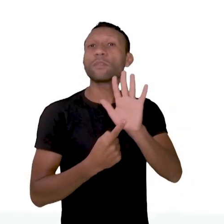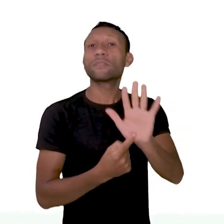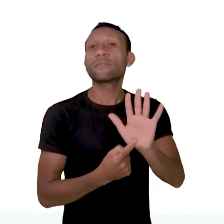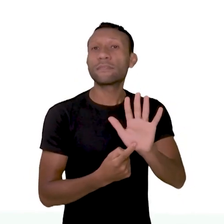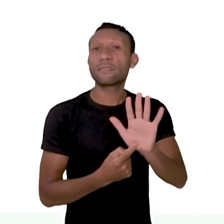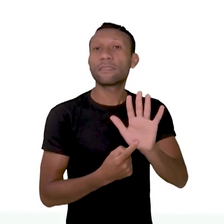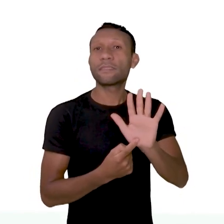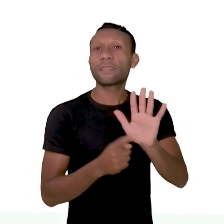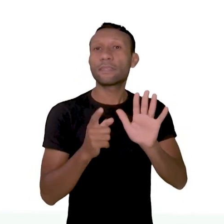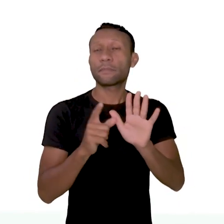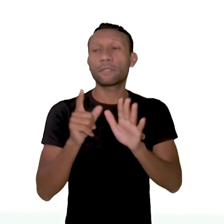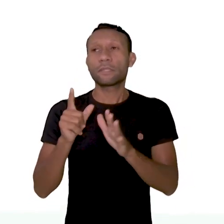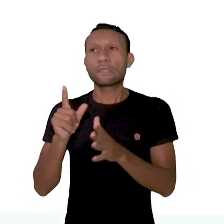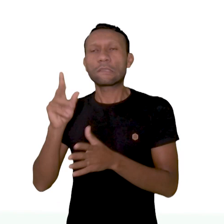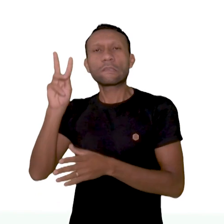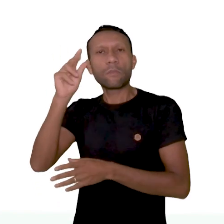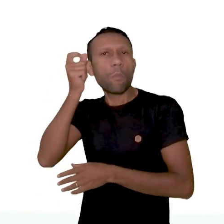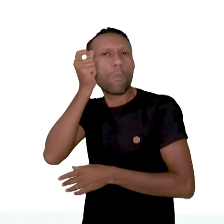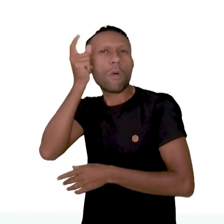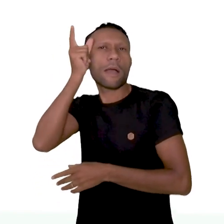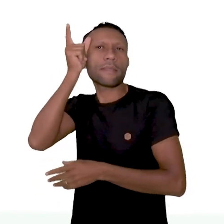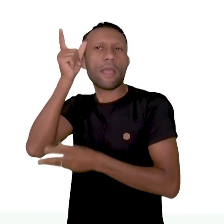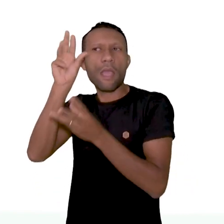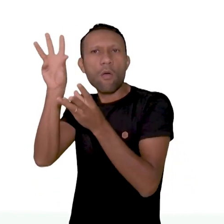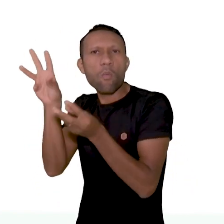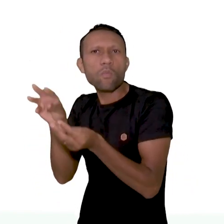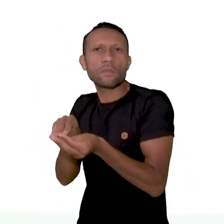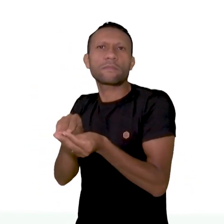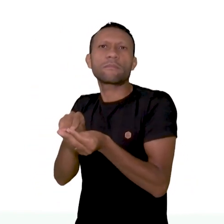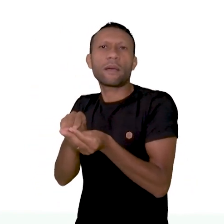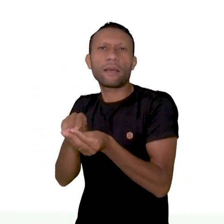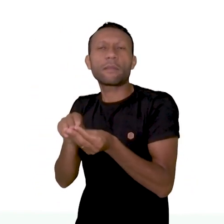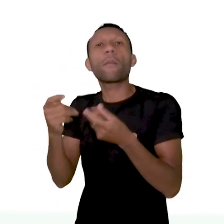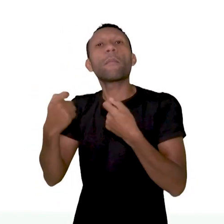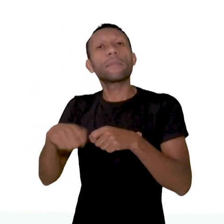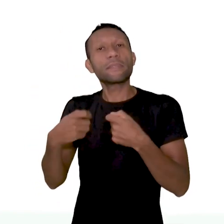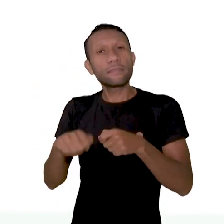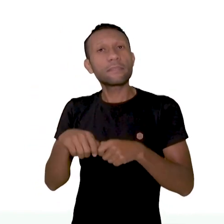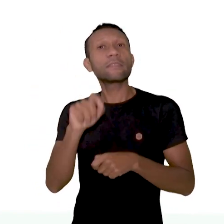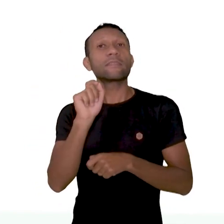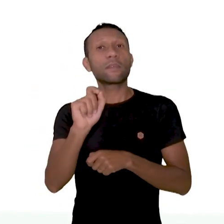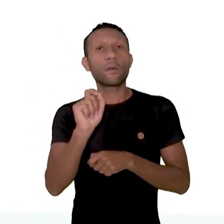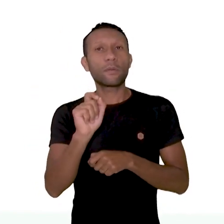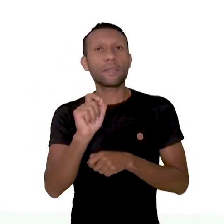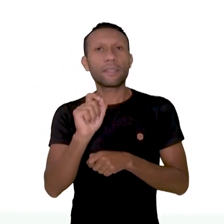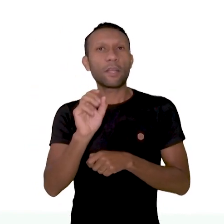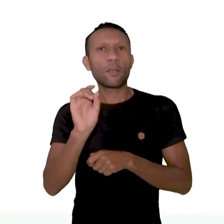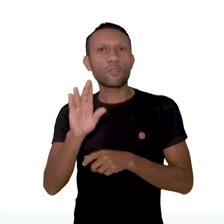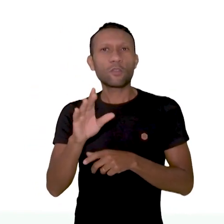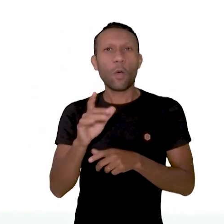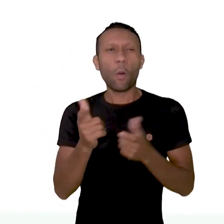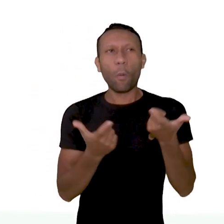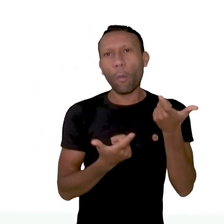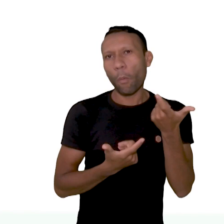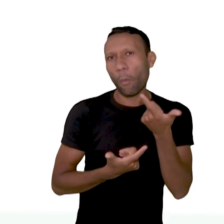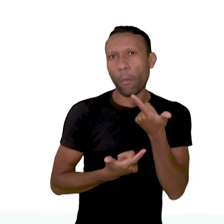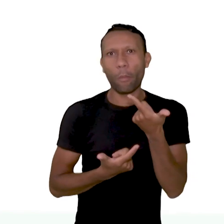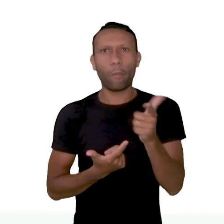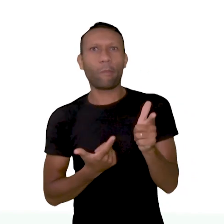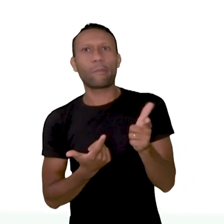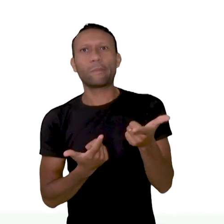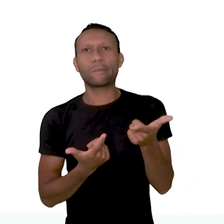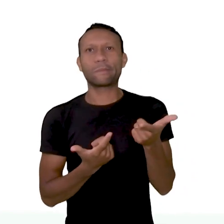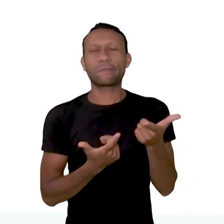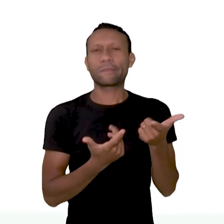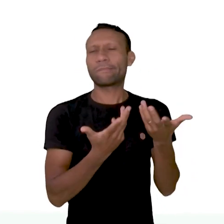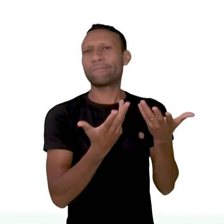uma conclusão já afirmada no texto, tá certo? É necessária e não fruto de uma interpretação pessoal que